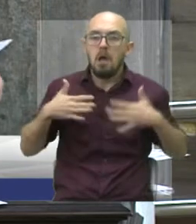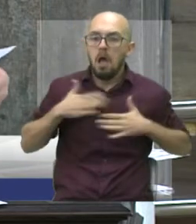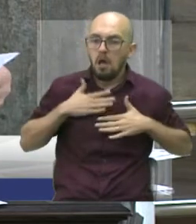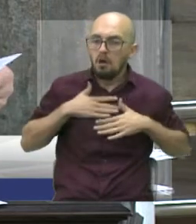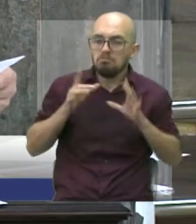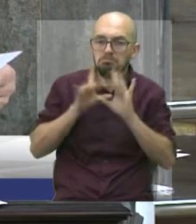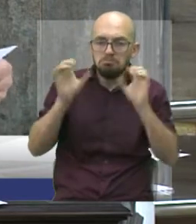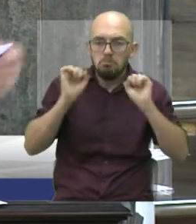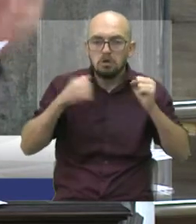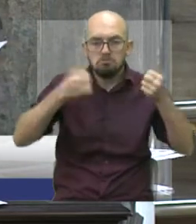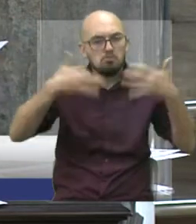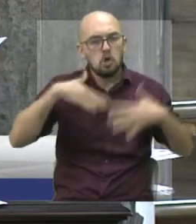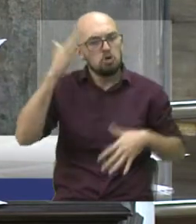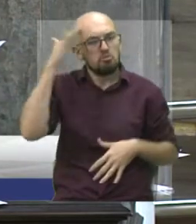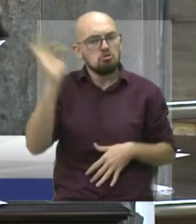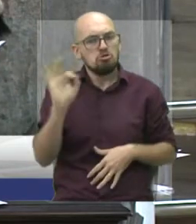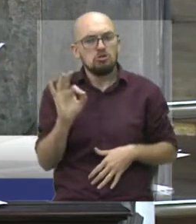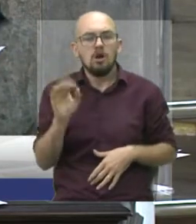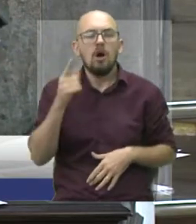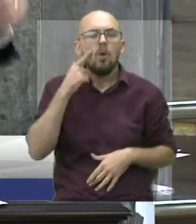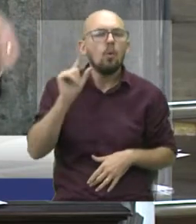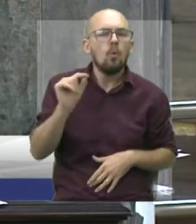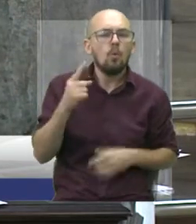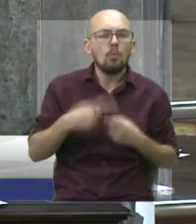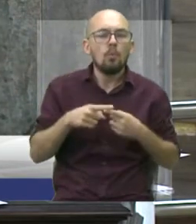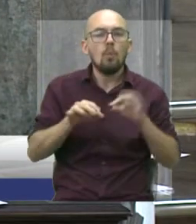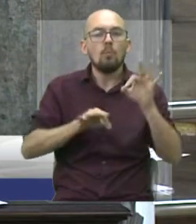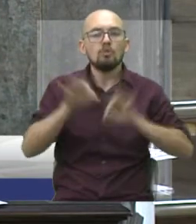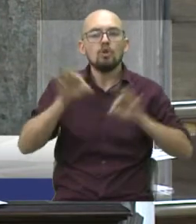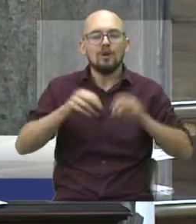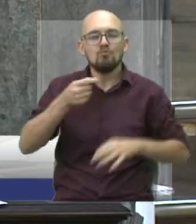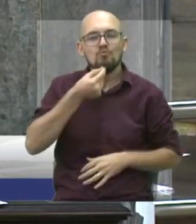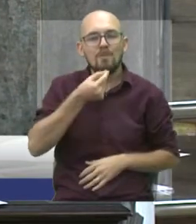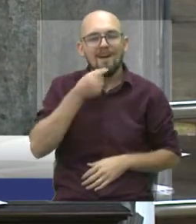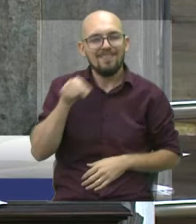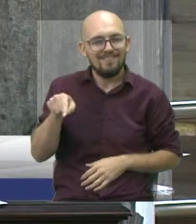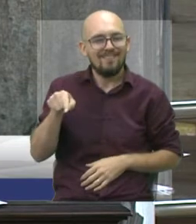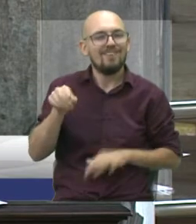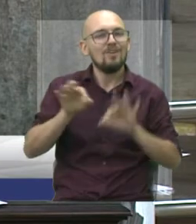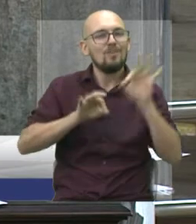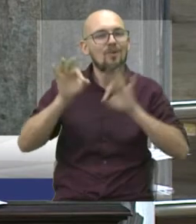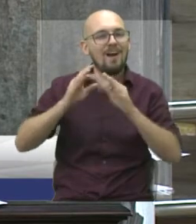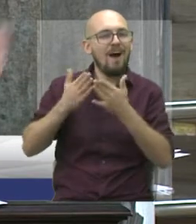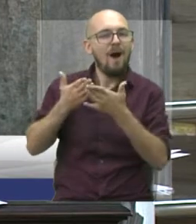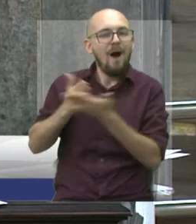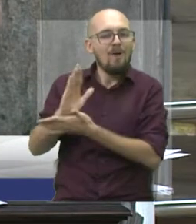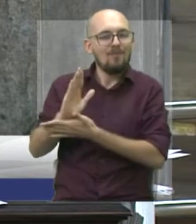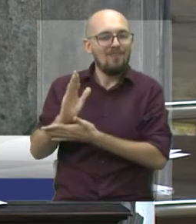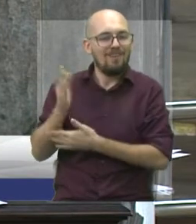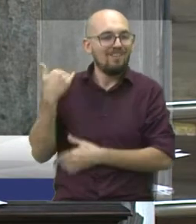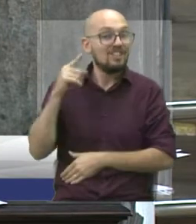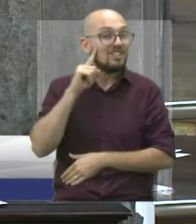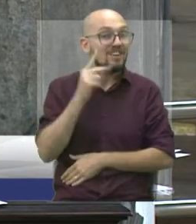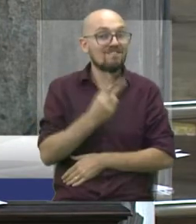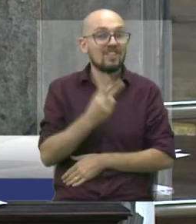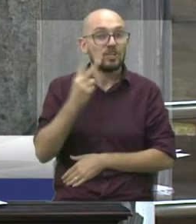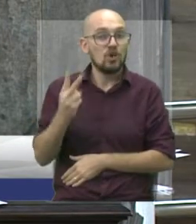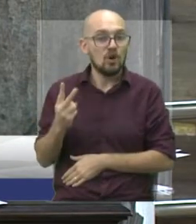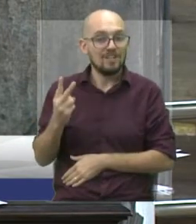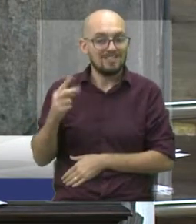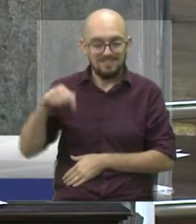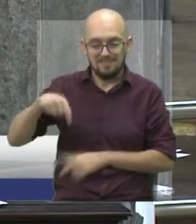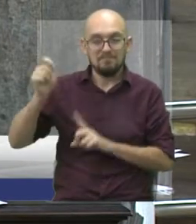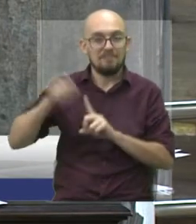explicar, o projeto do Chupeta, que foi aprovado dia 22